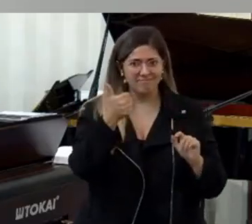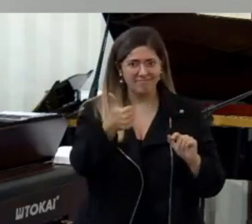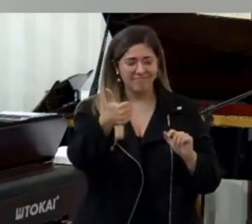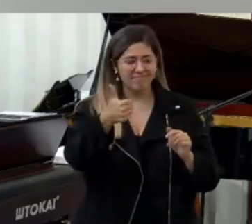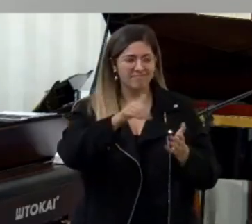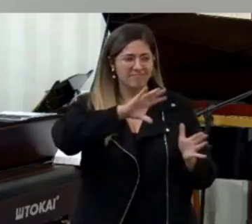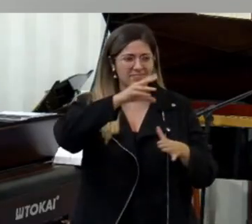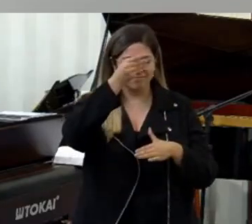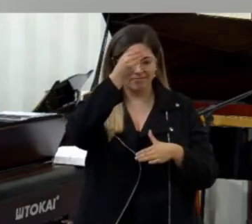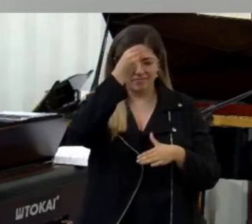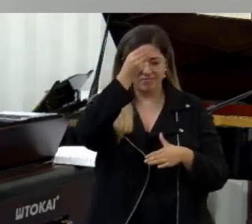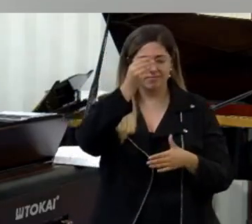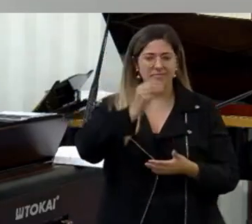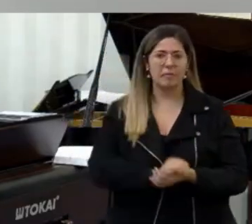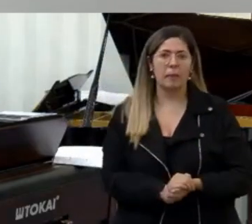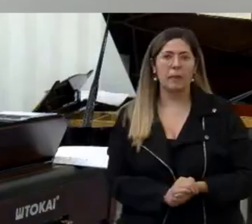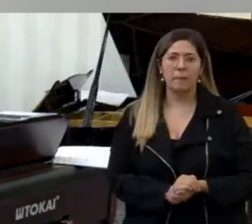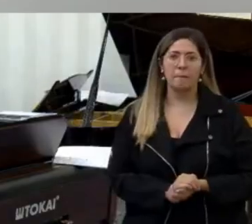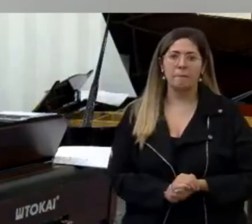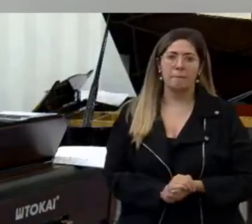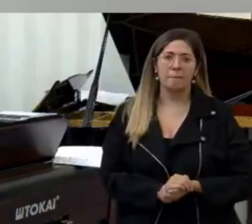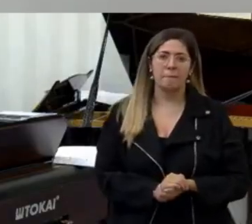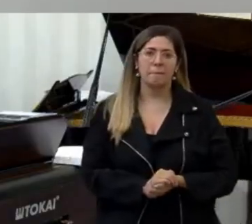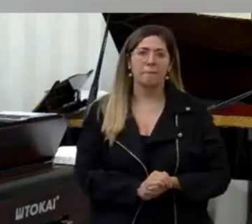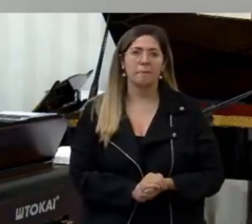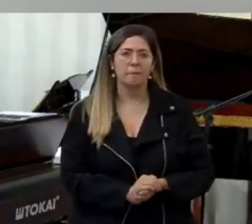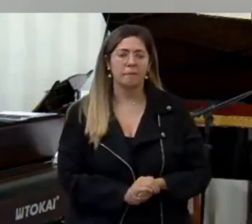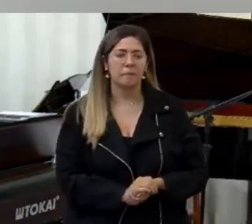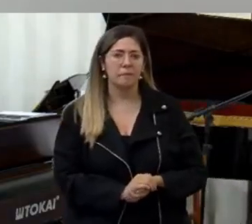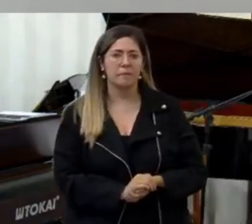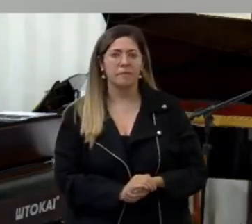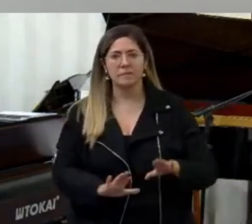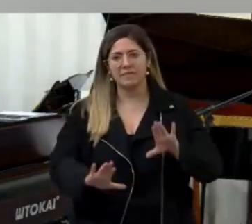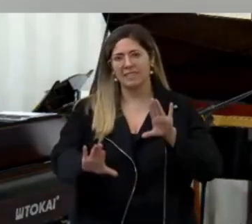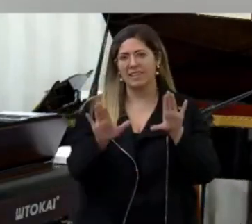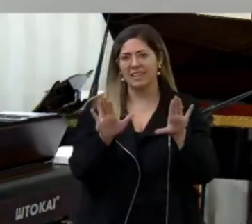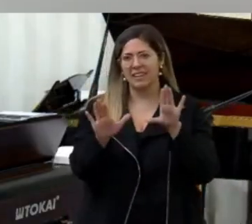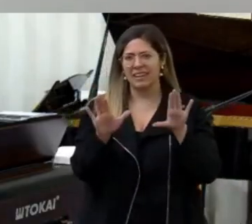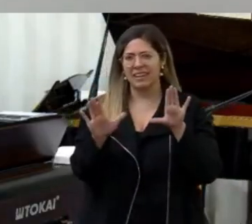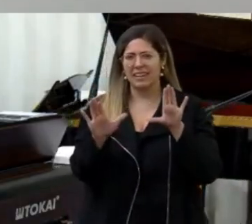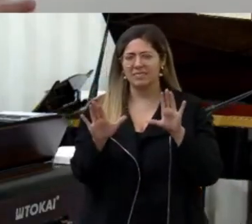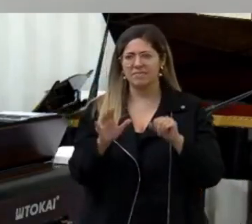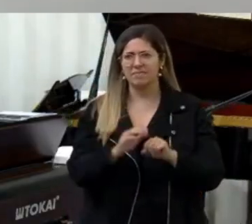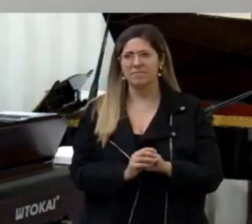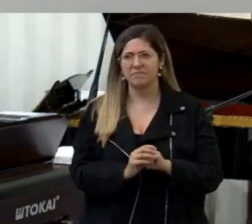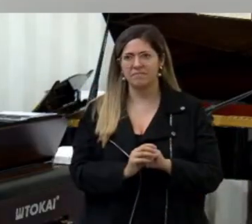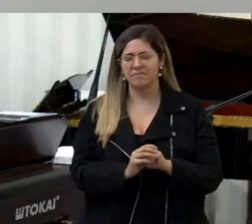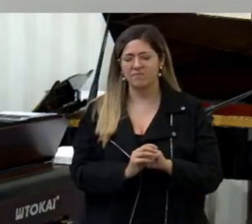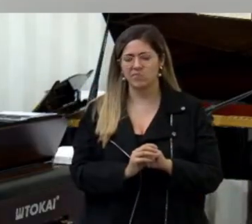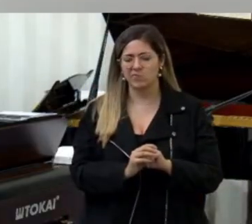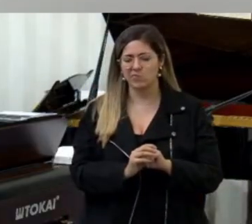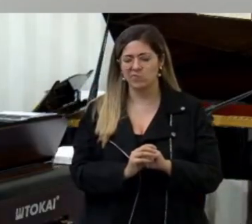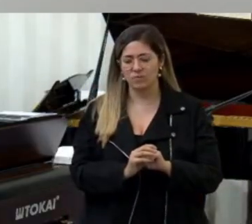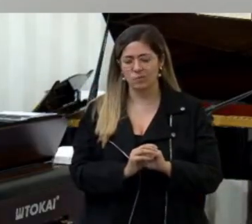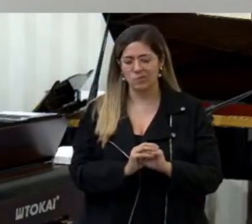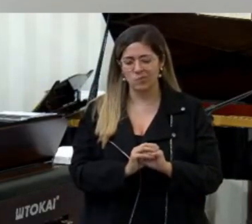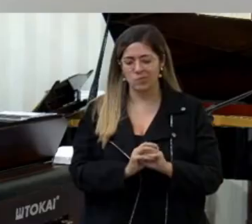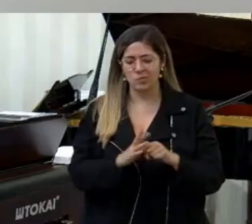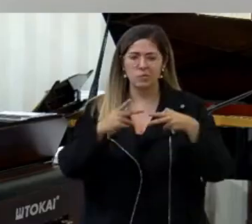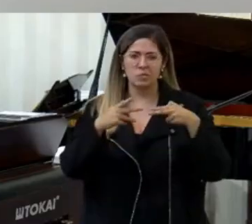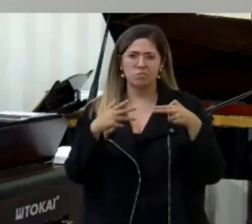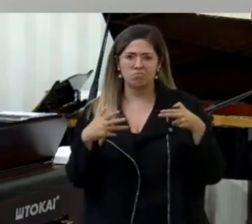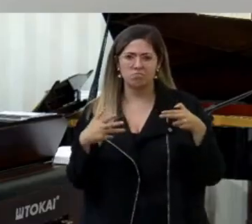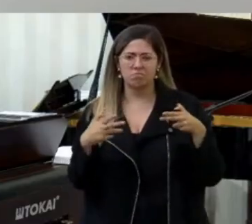poética, interpretativa, e talvez até em alguma medida exagerada, pode ser, mas